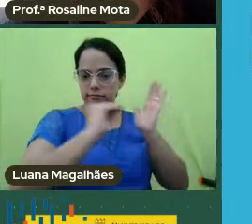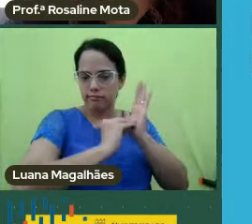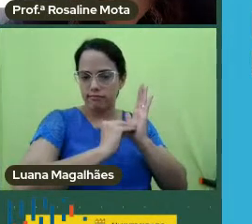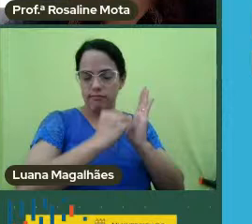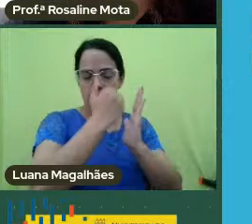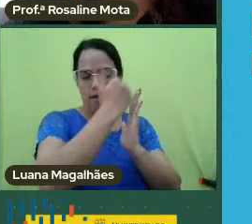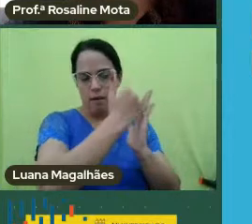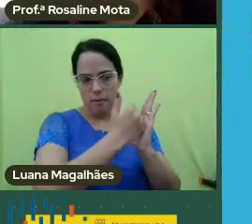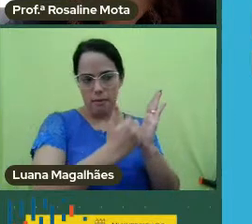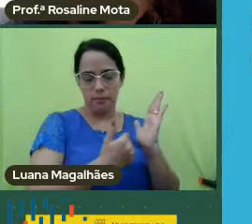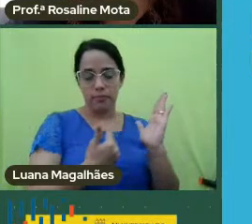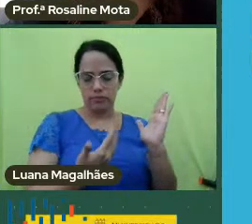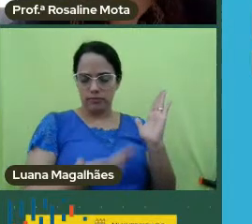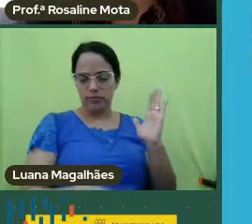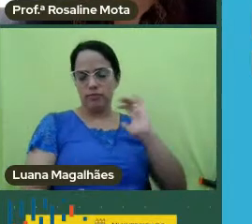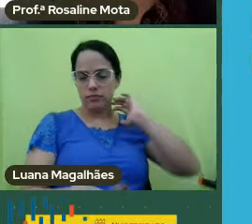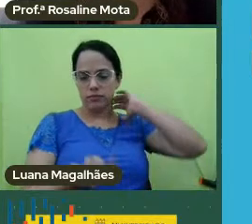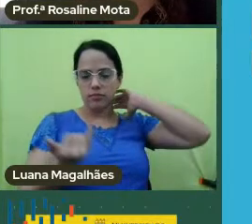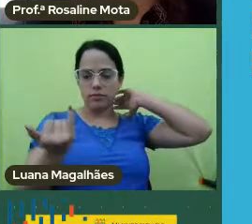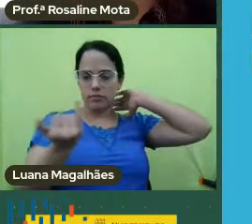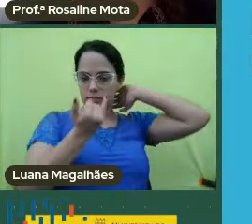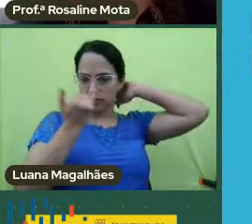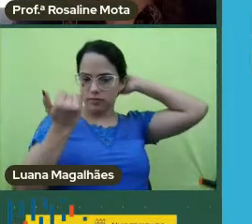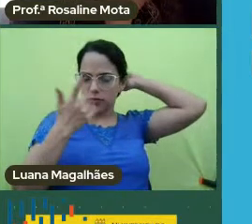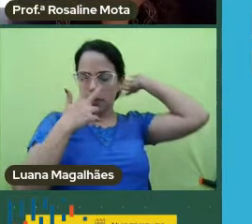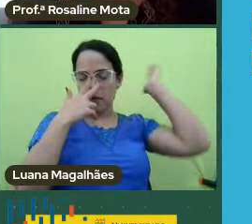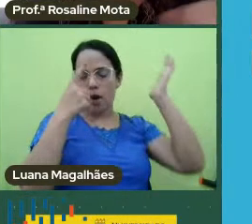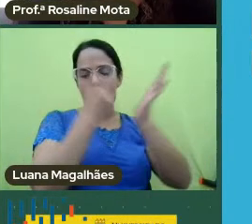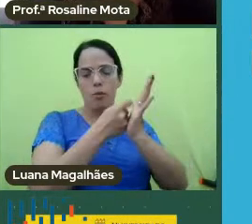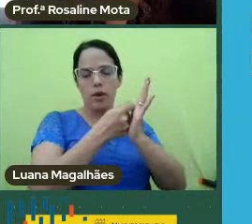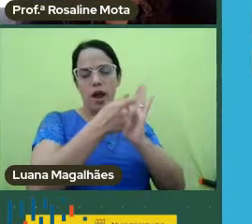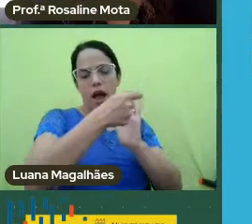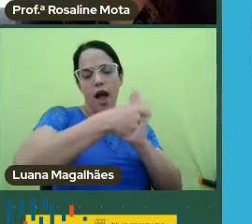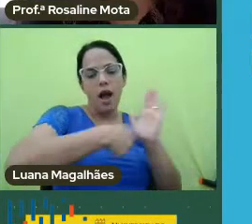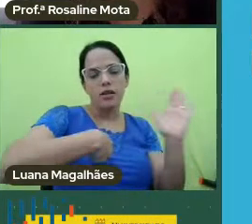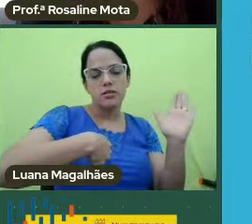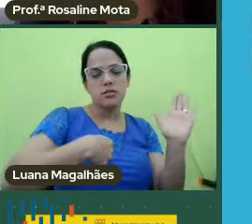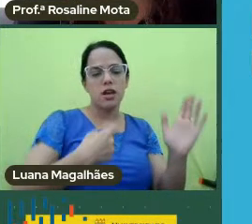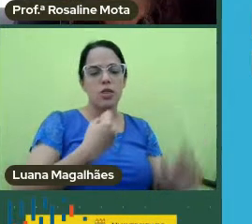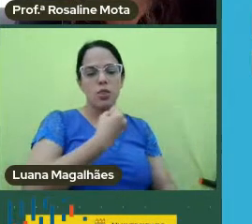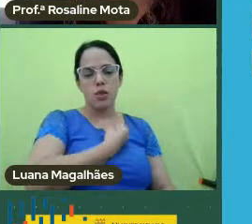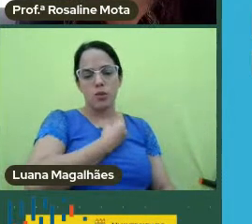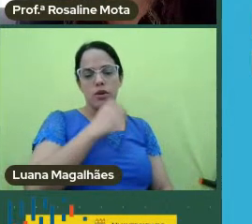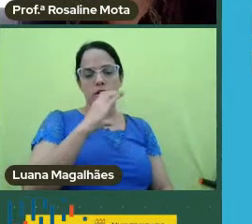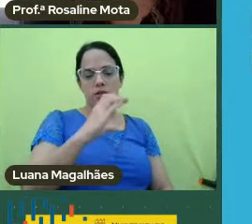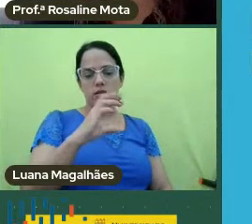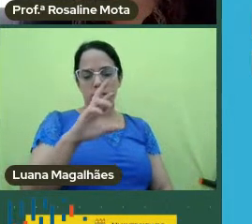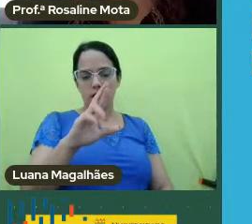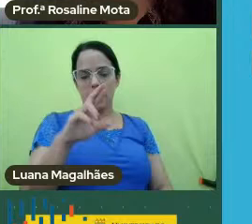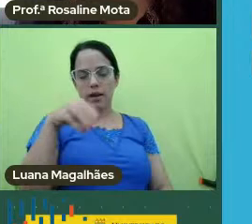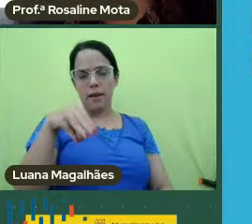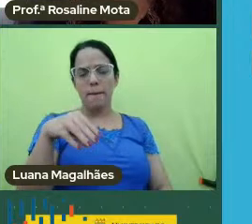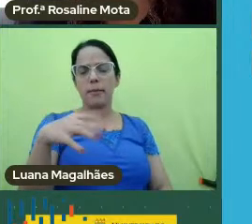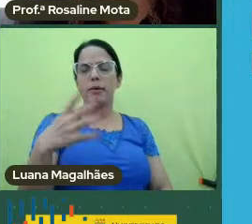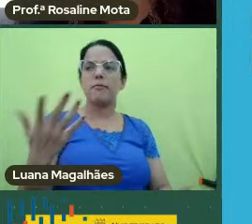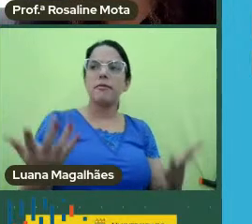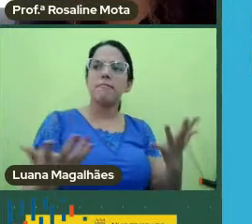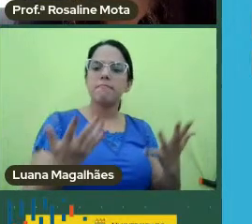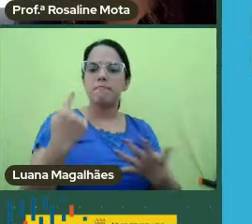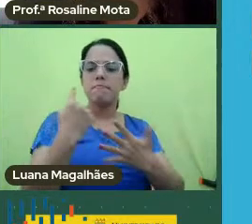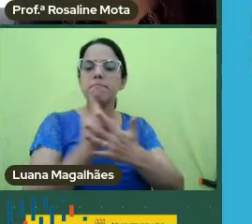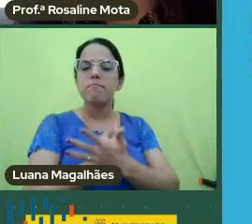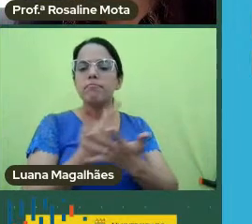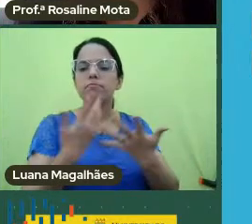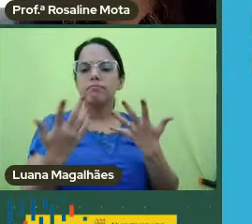do atendimento, e são também obrigatórias a assinatura e o respectivo número do CRM. E aí vocês me perguntam, mas professora,